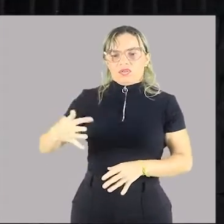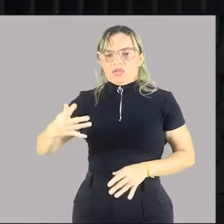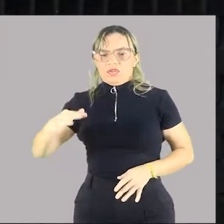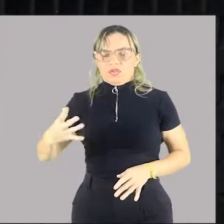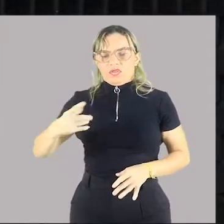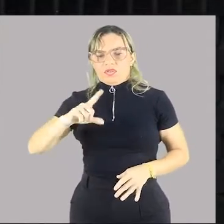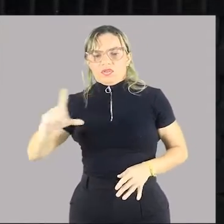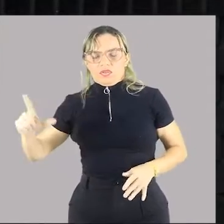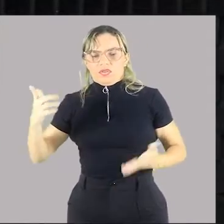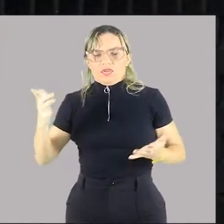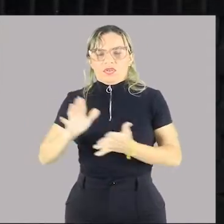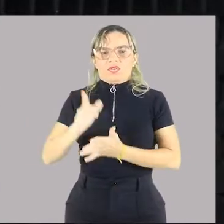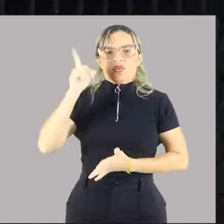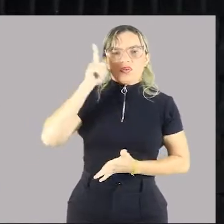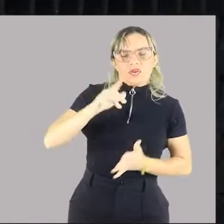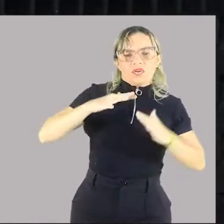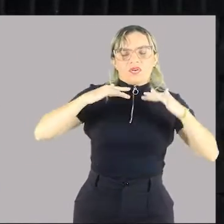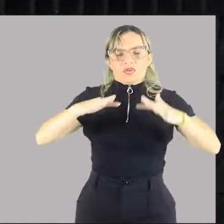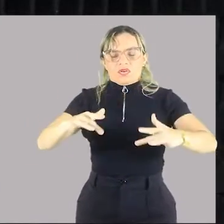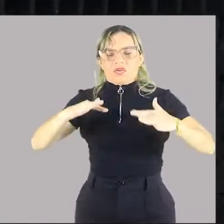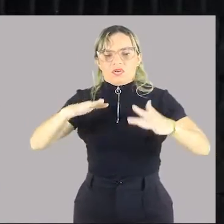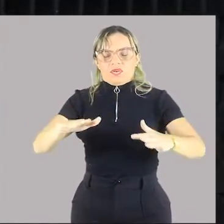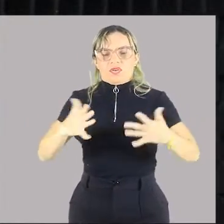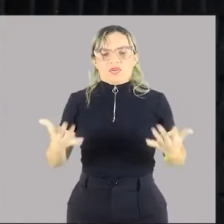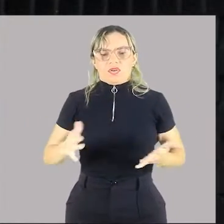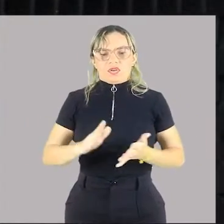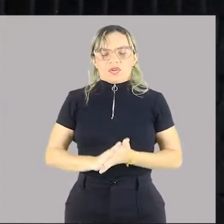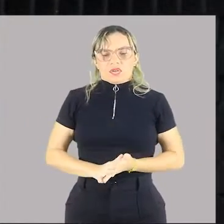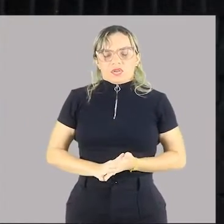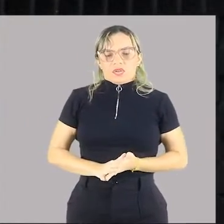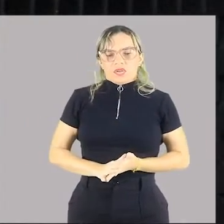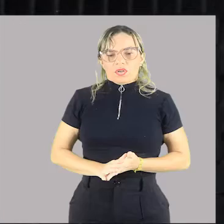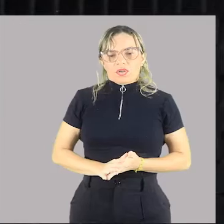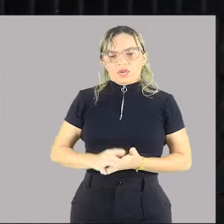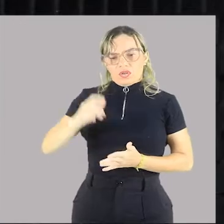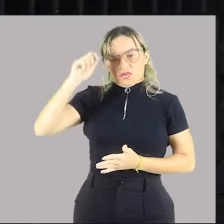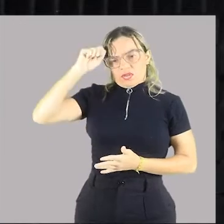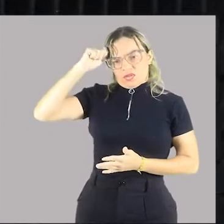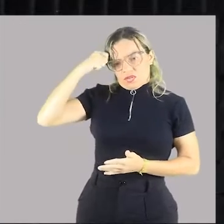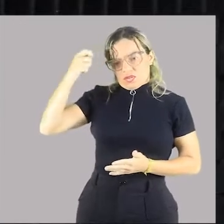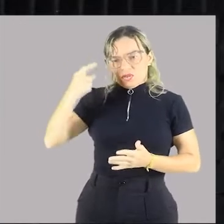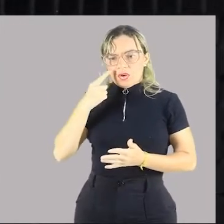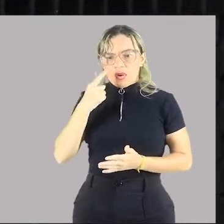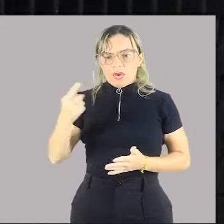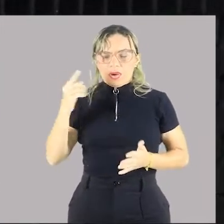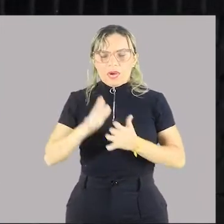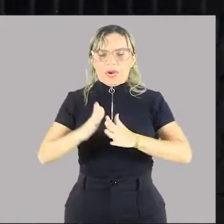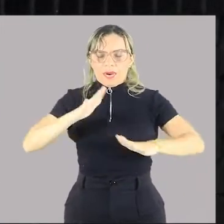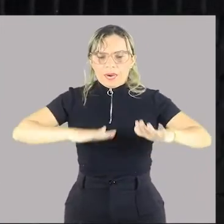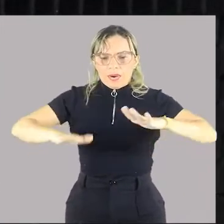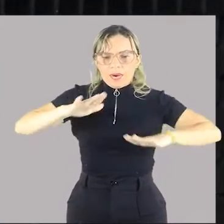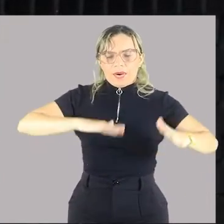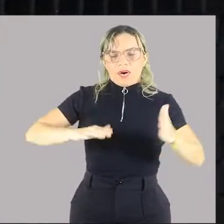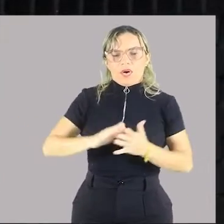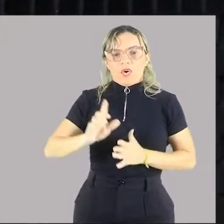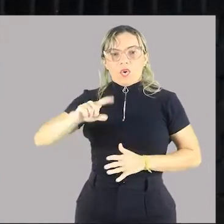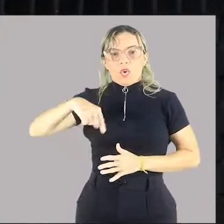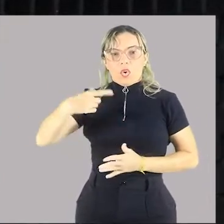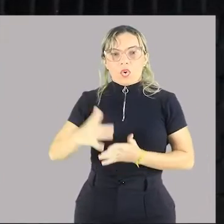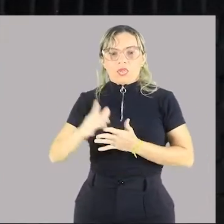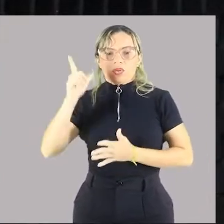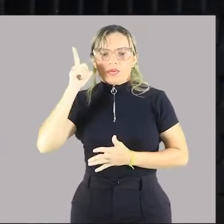Essa foi uma conquista do movimento negro. É preciso olhar com bastante cuidado. Uma outra conquista